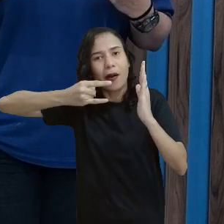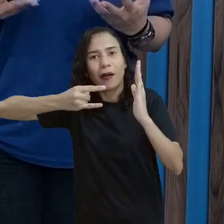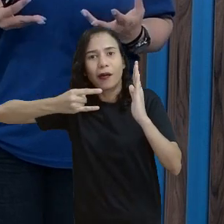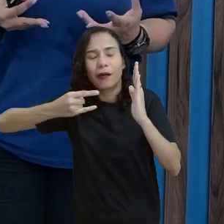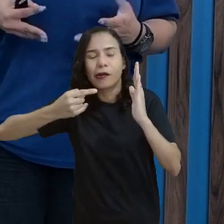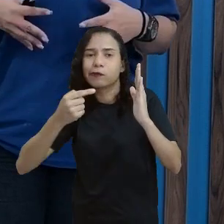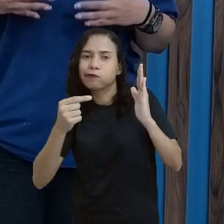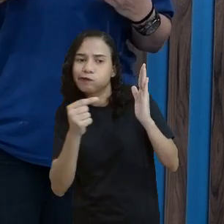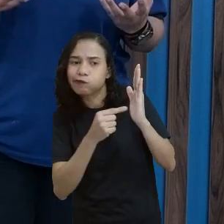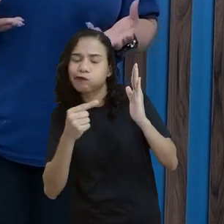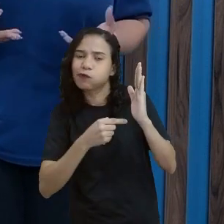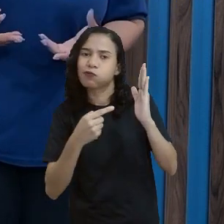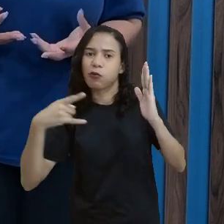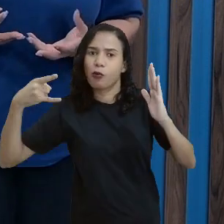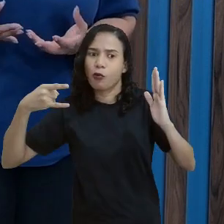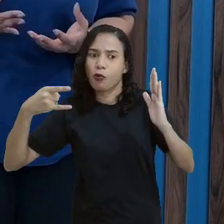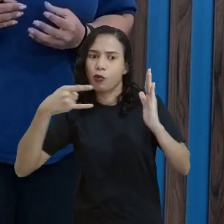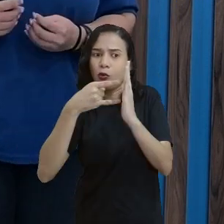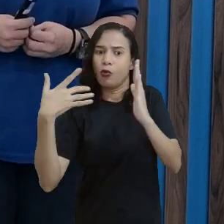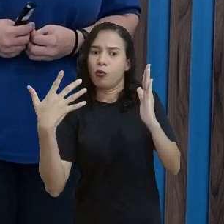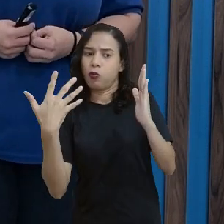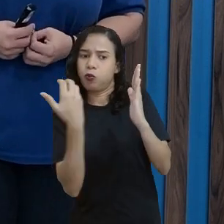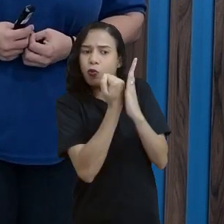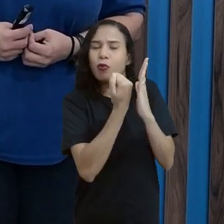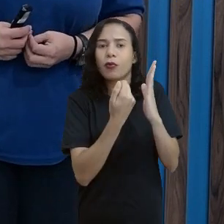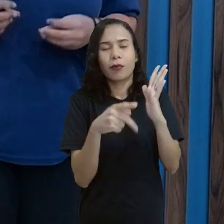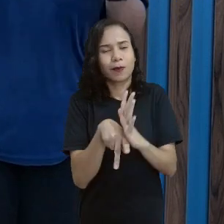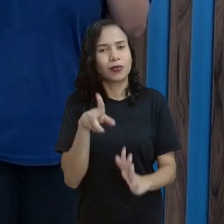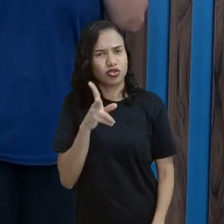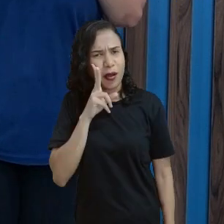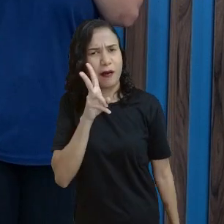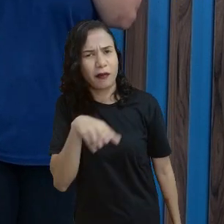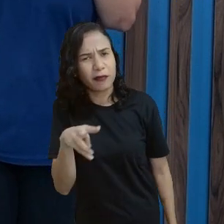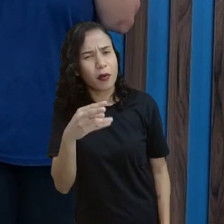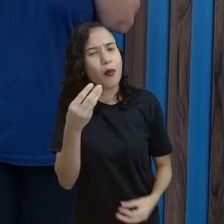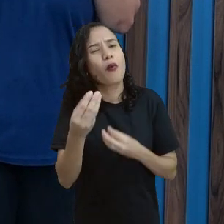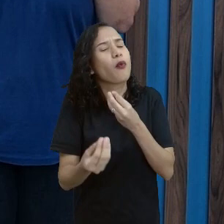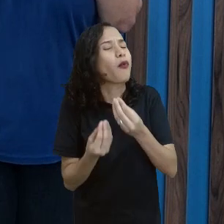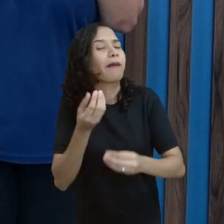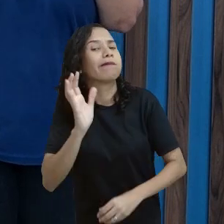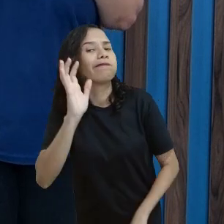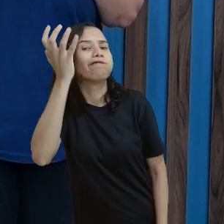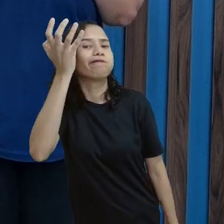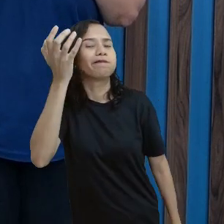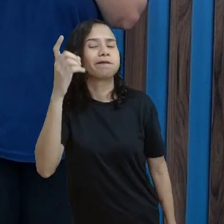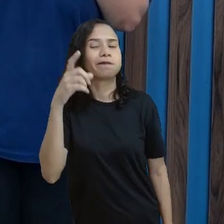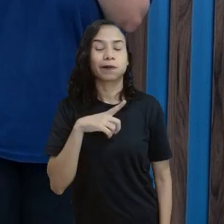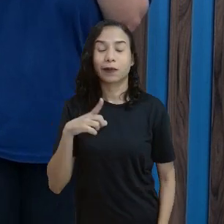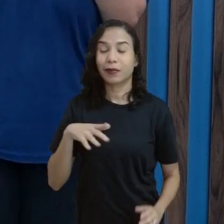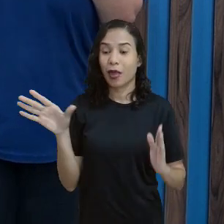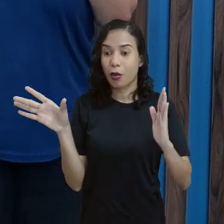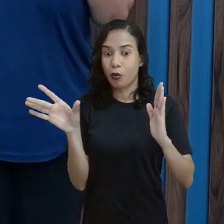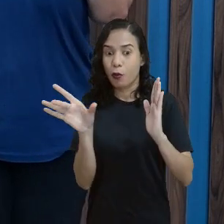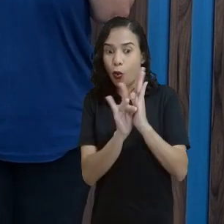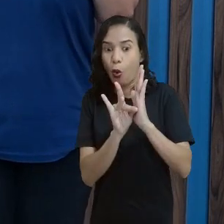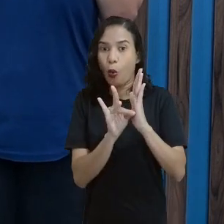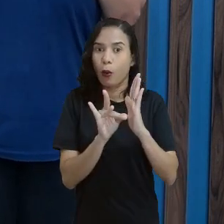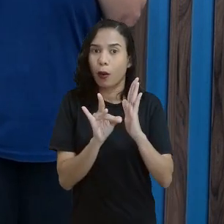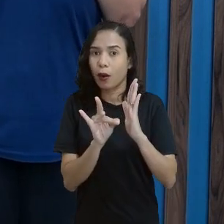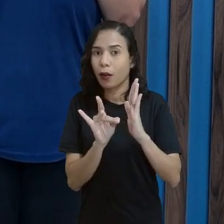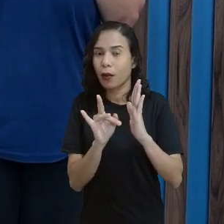substância formada aí, um metal, né? Já voltou ele para um metal e viu o que é que acontece, né? Se ocorre a atração, você